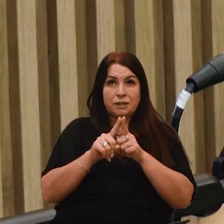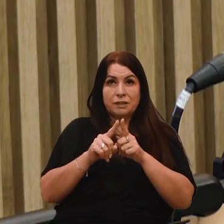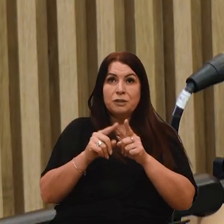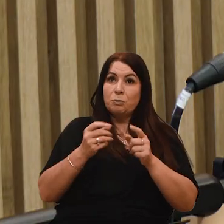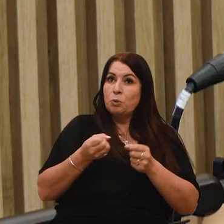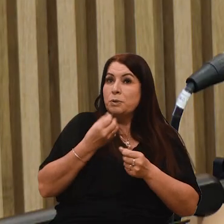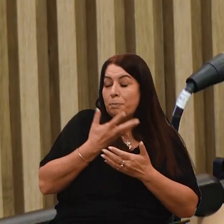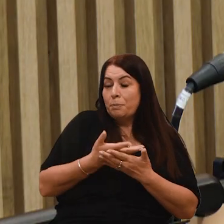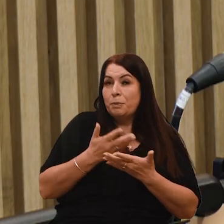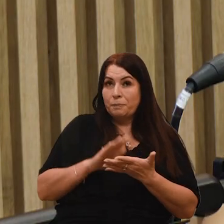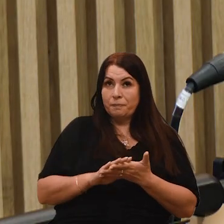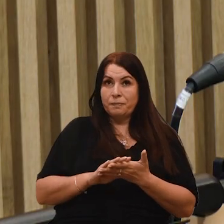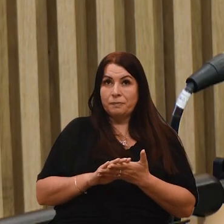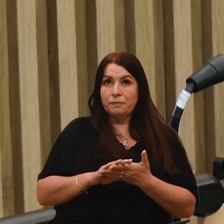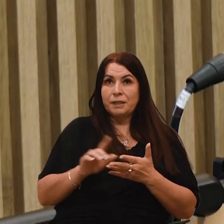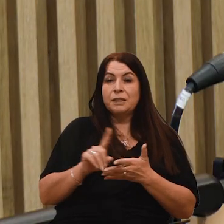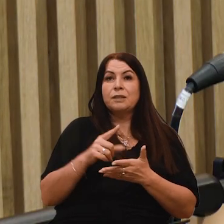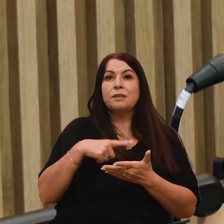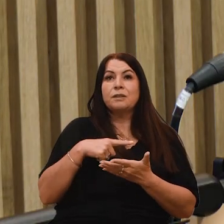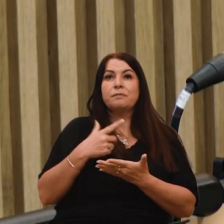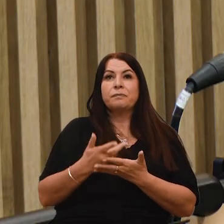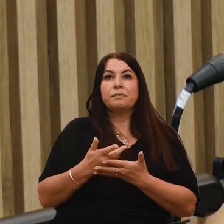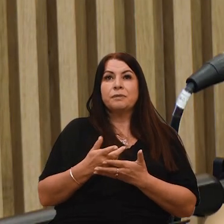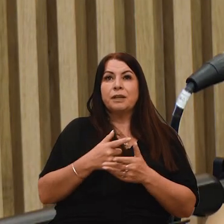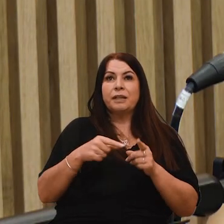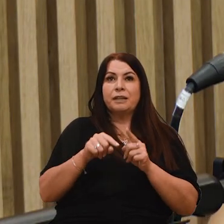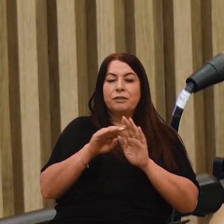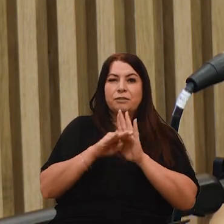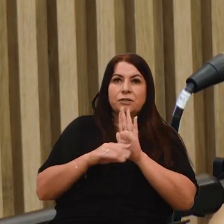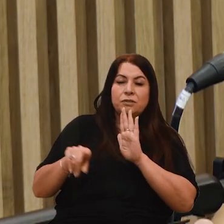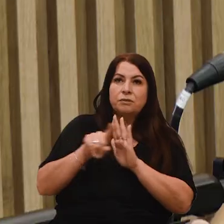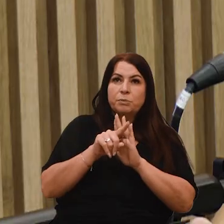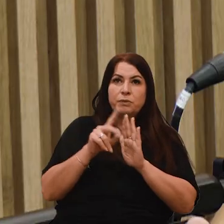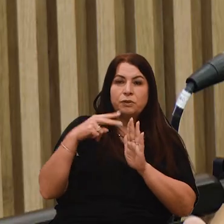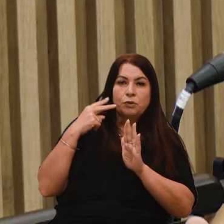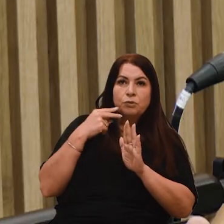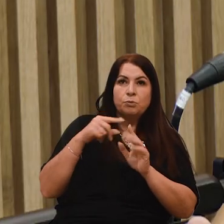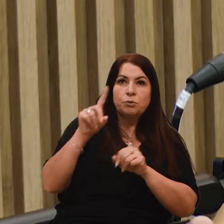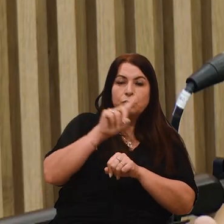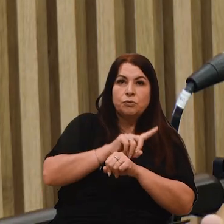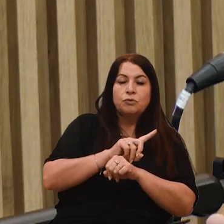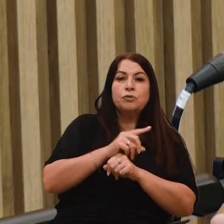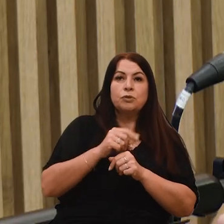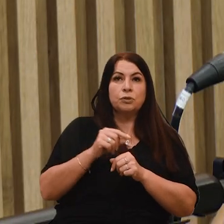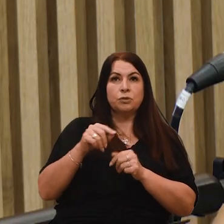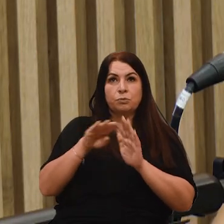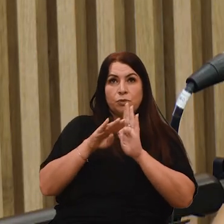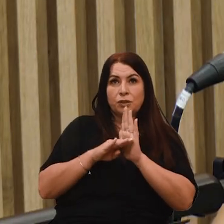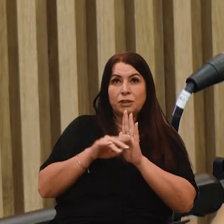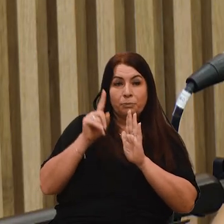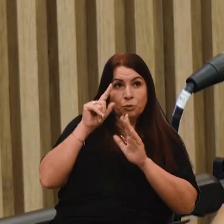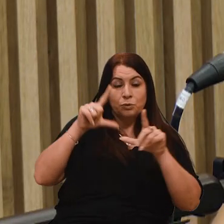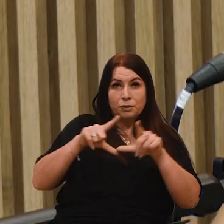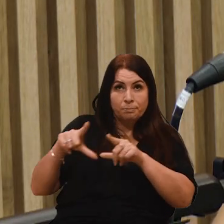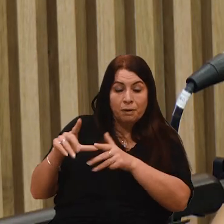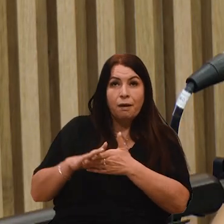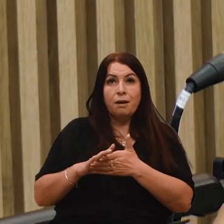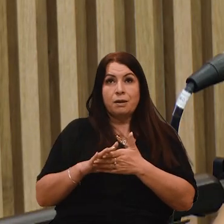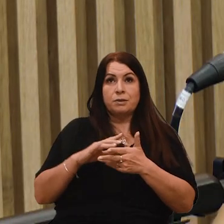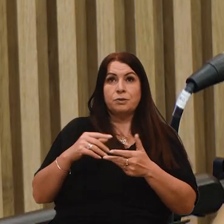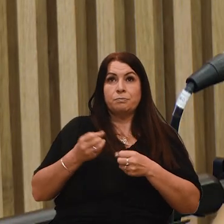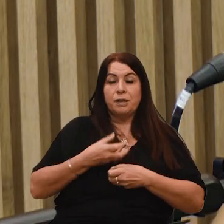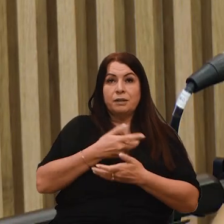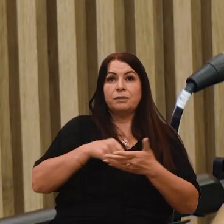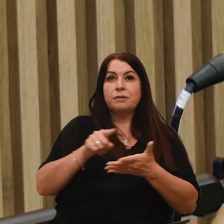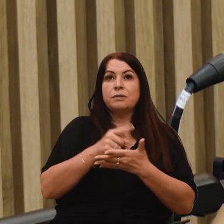coisa boa. E quando acho que o programa Vereadora por um Dia é um desses espaços que eles têm de se